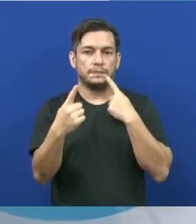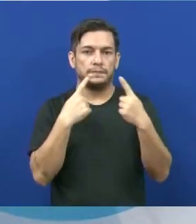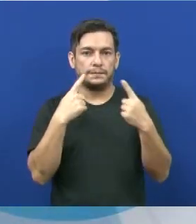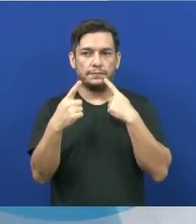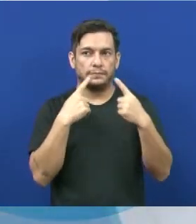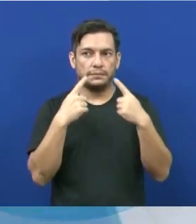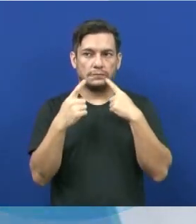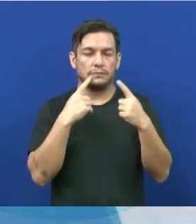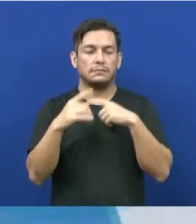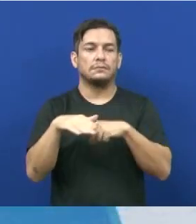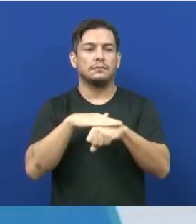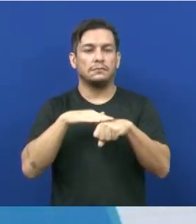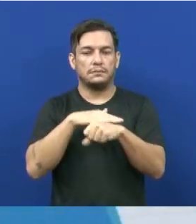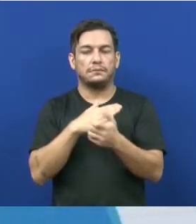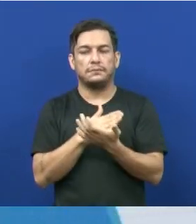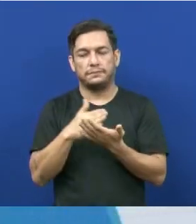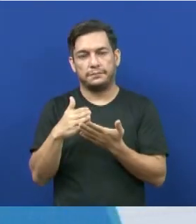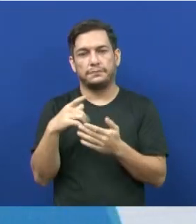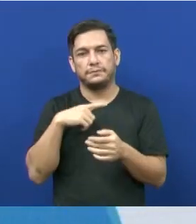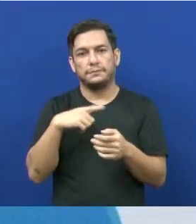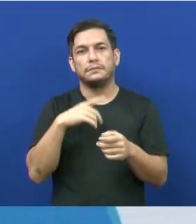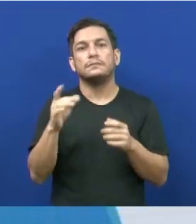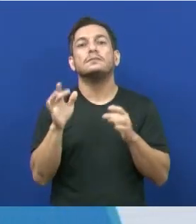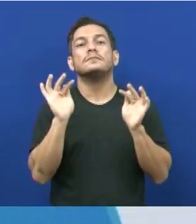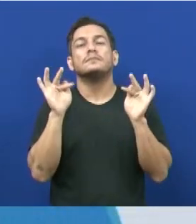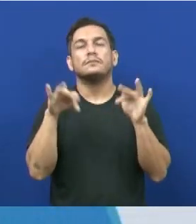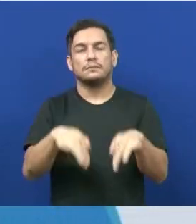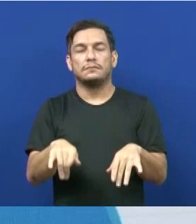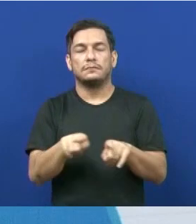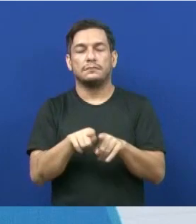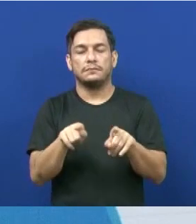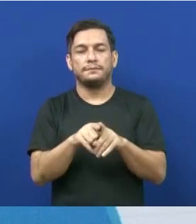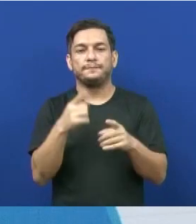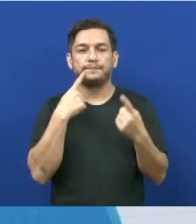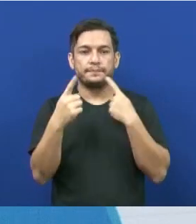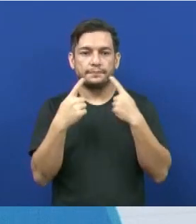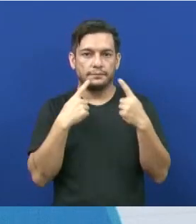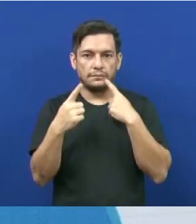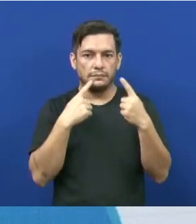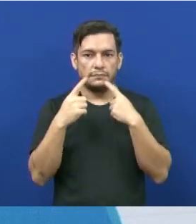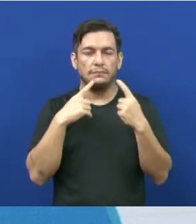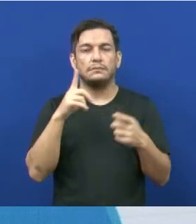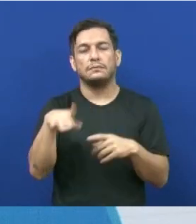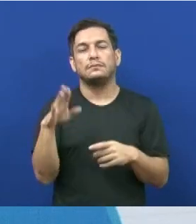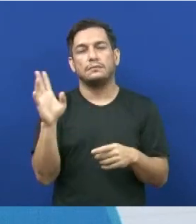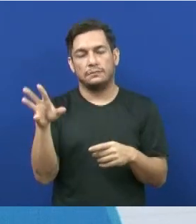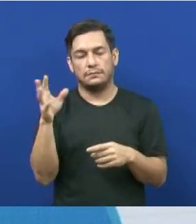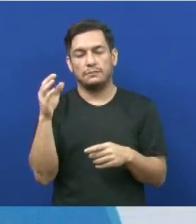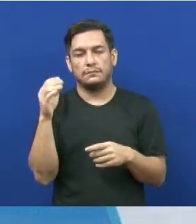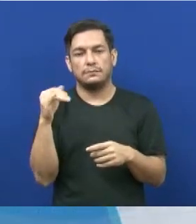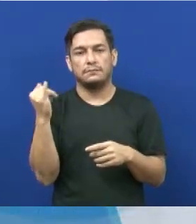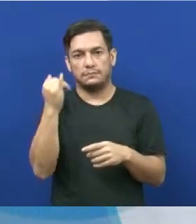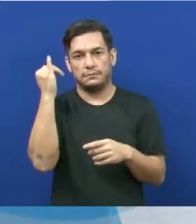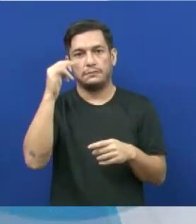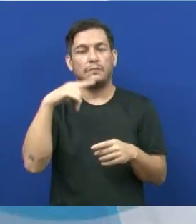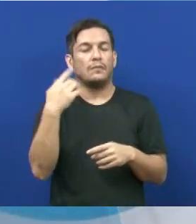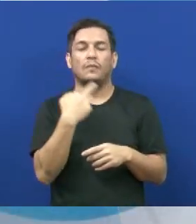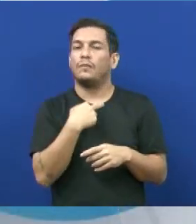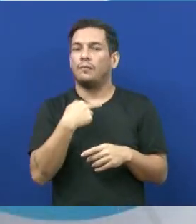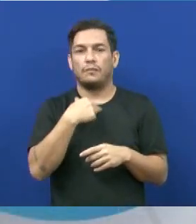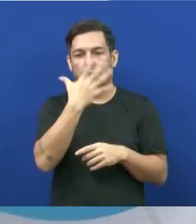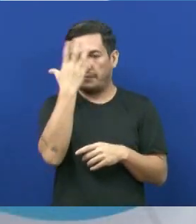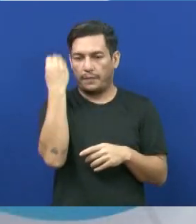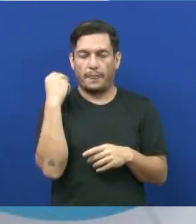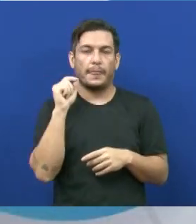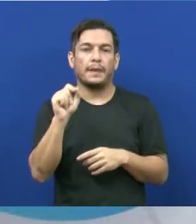diálogo aquela conversa do começo que tinha ela começa a encerrar também na forma de diálogo então isso é bem marcante então gente não pode